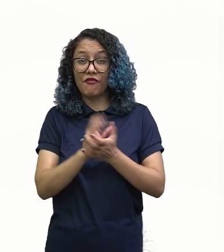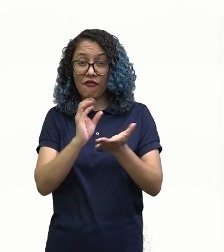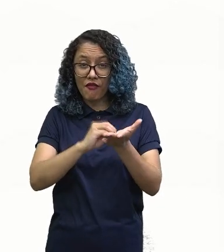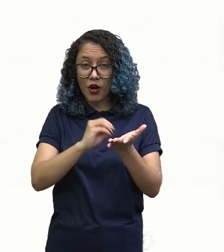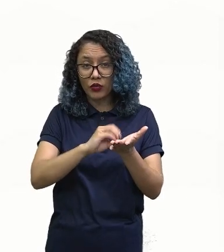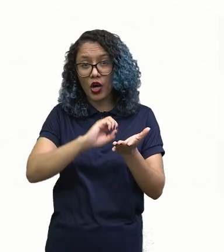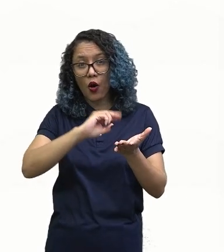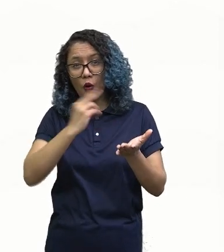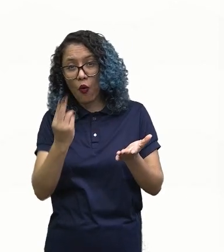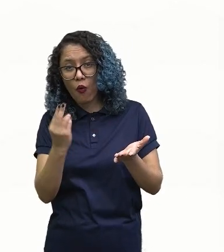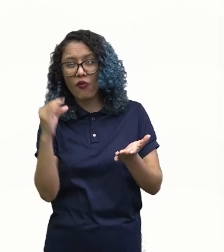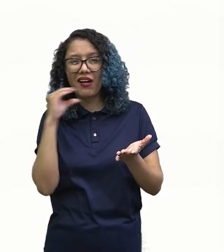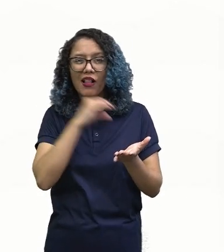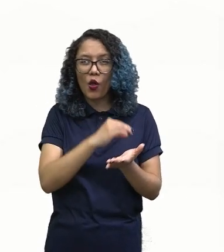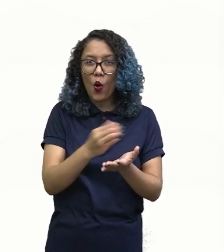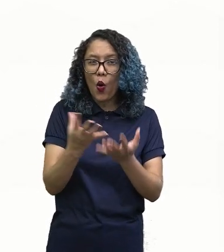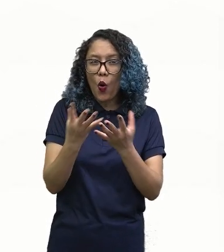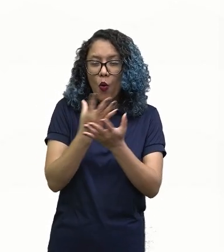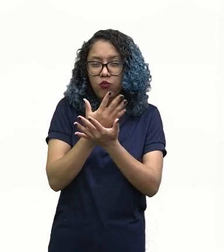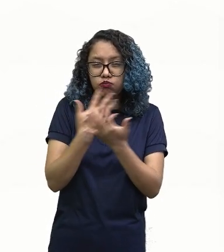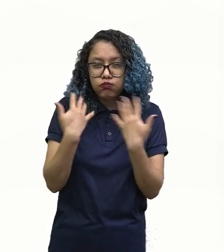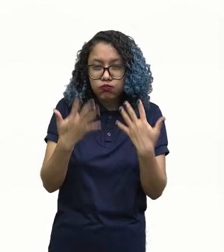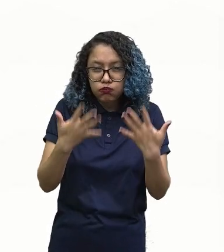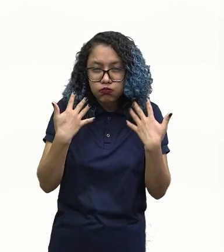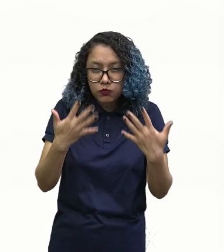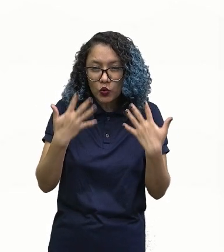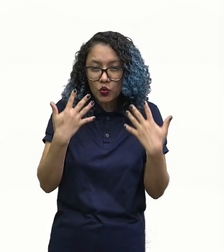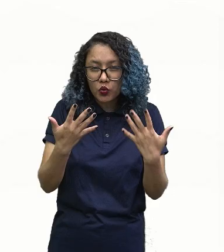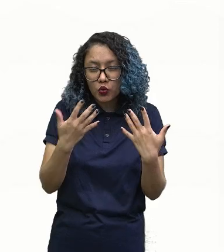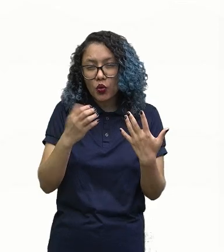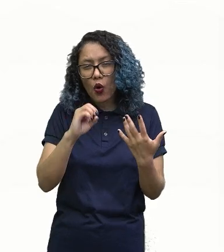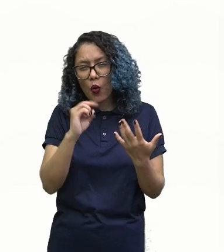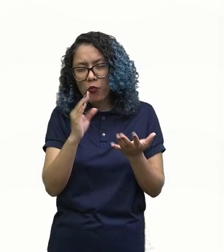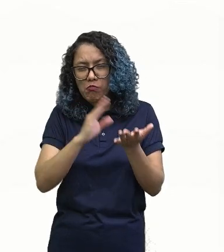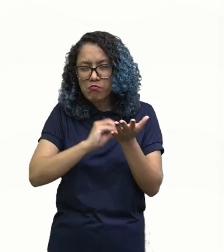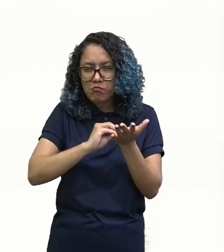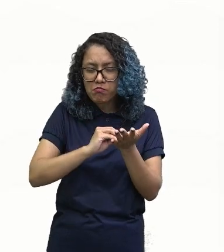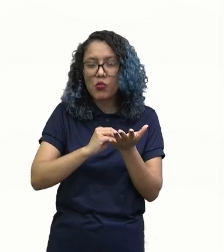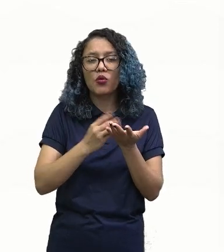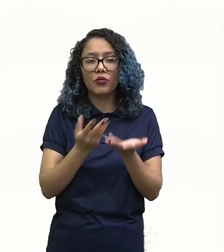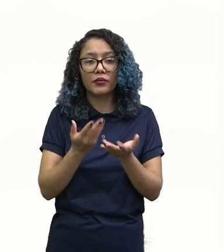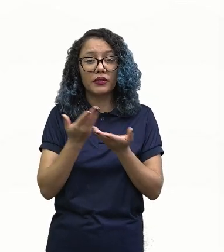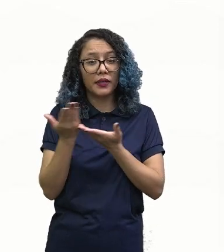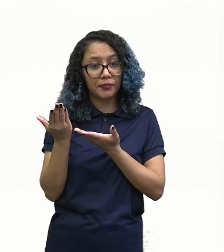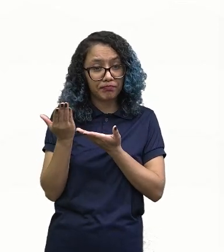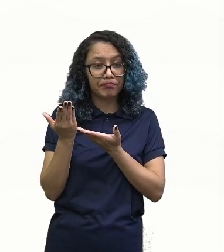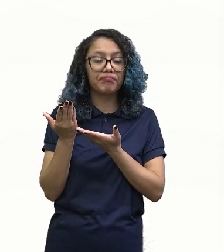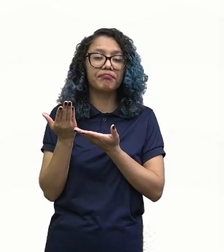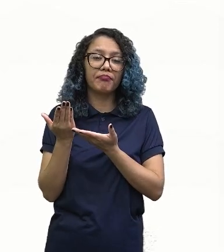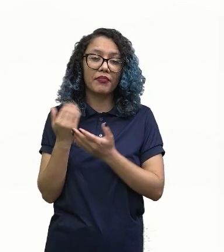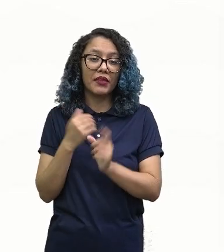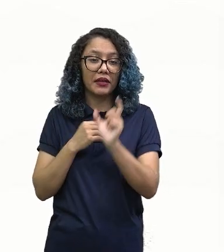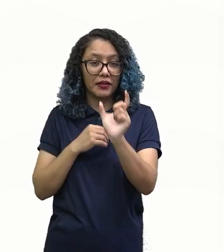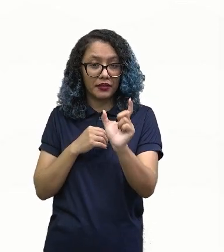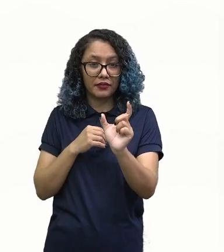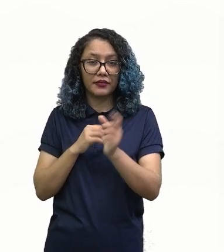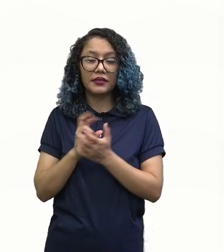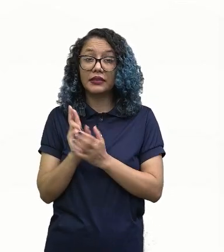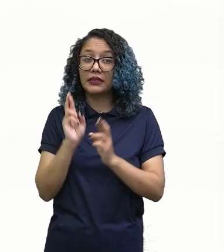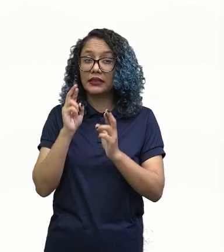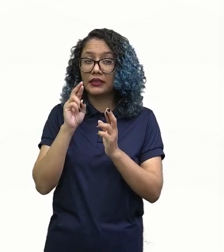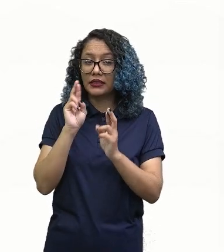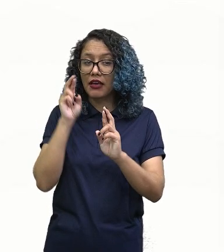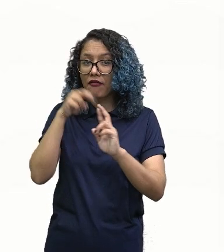Então, neste caso, quando você está falando aí de termologia, eu estou falando que é um campo